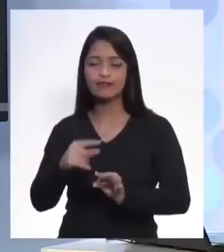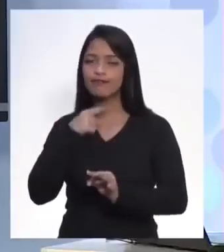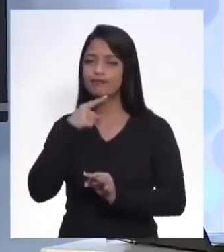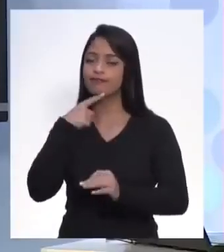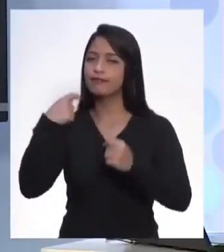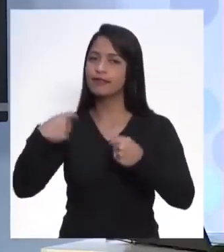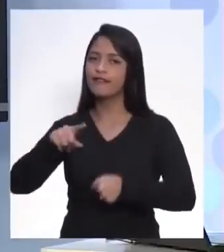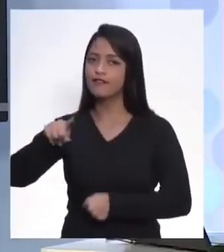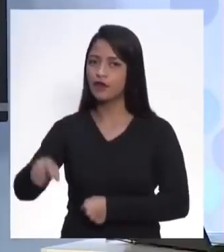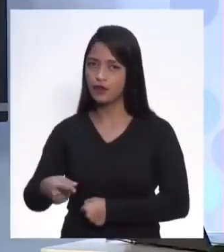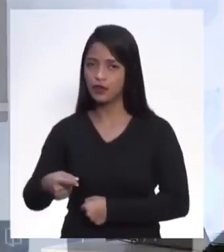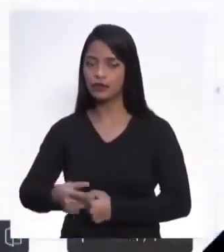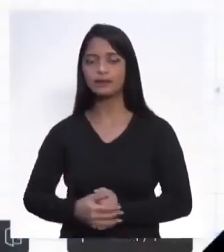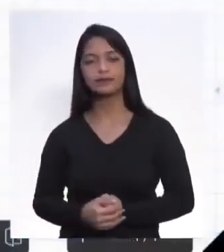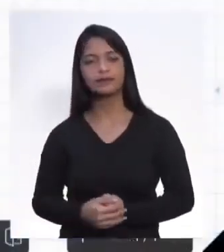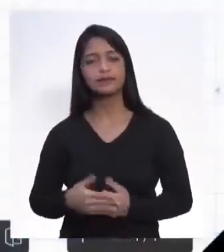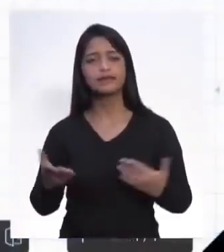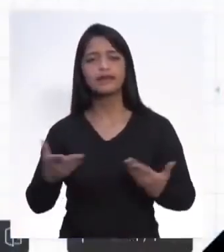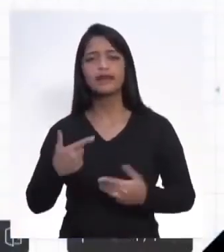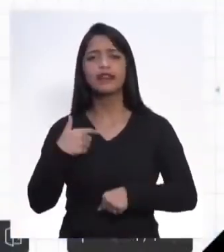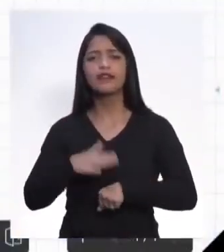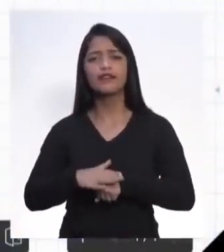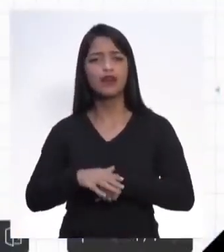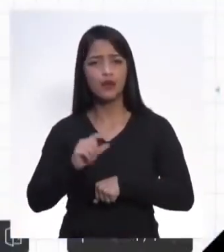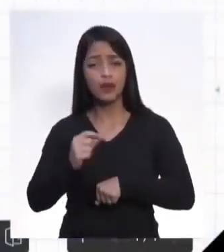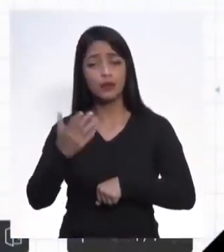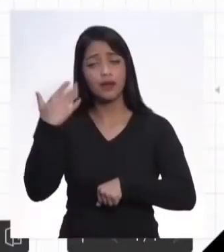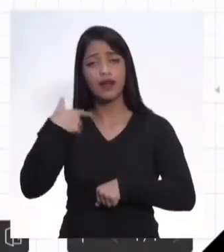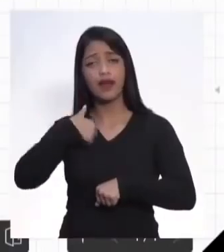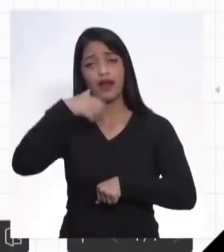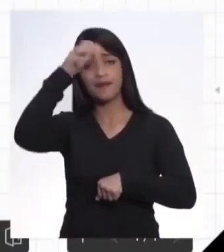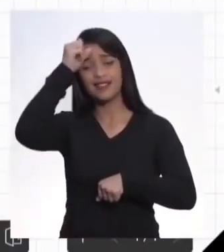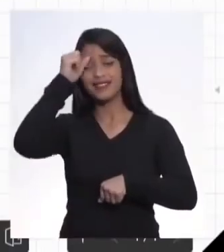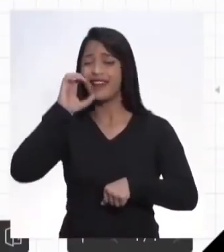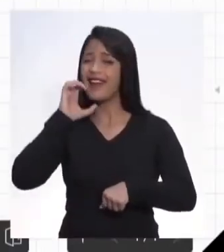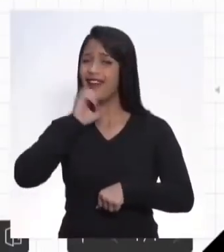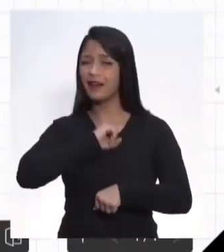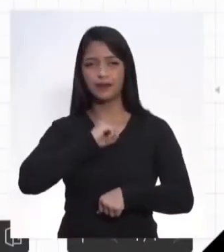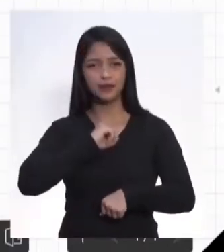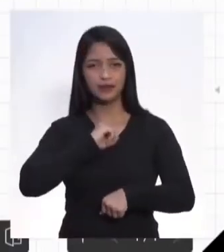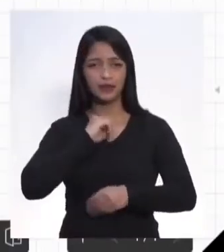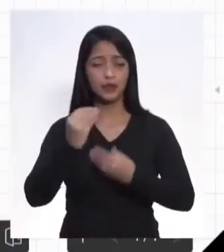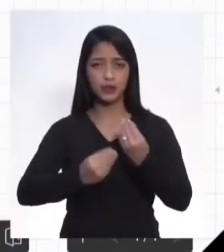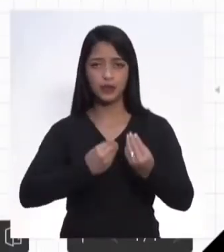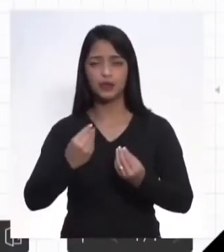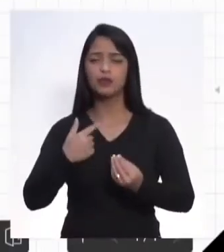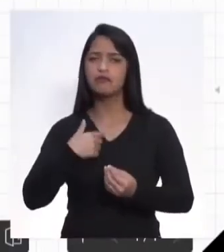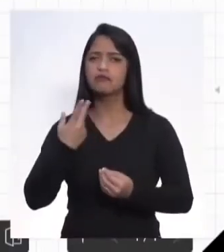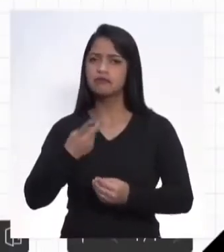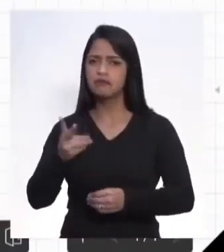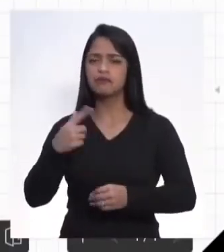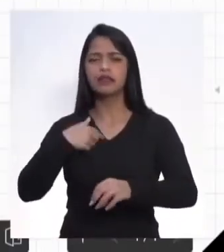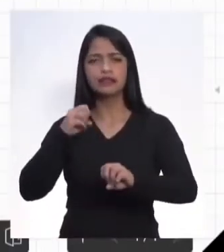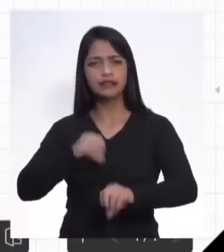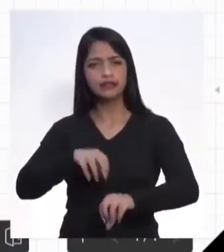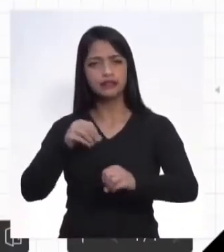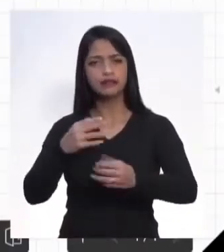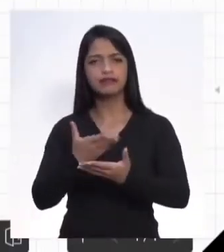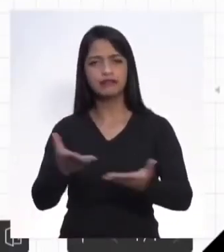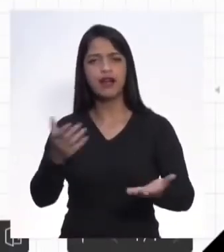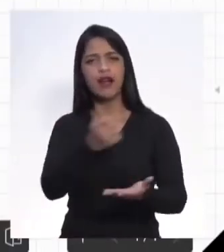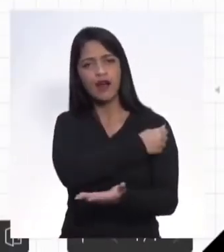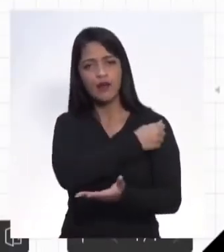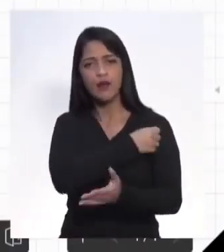a gente vai fazer? Eu vou fazer, tá, como eu aprendi, método rápido. E eu sempre insisti isso aí com os